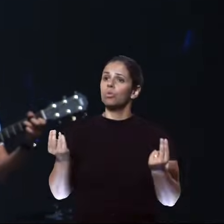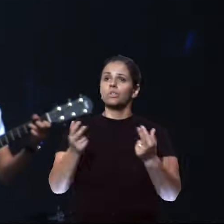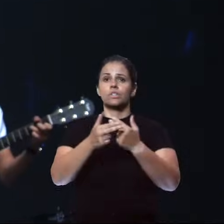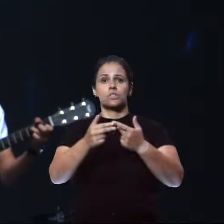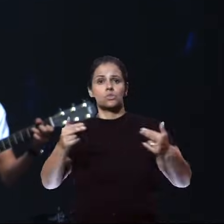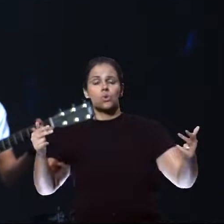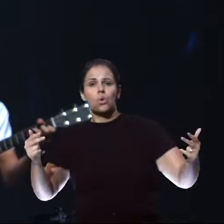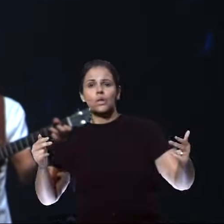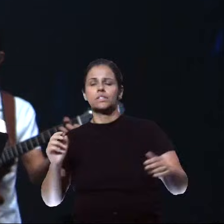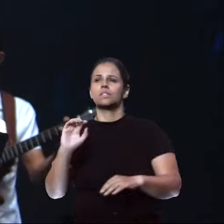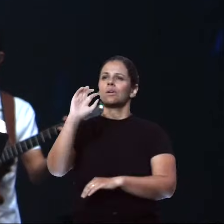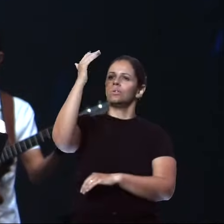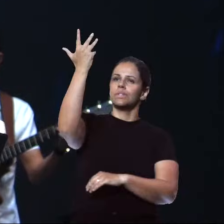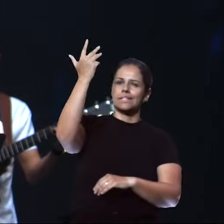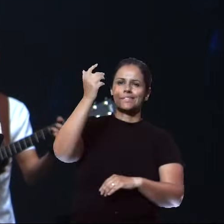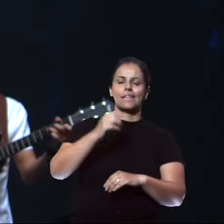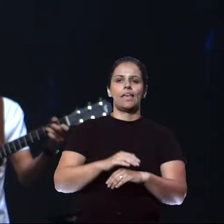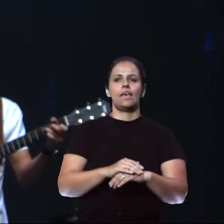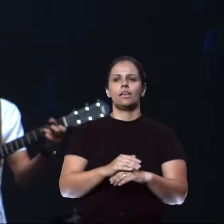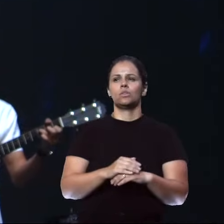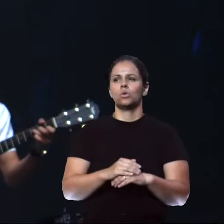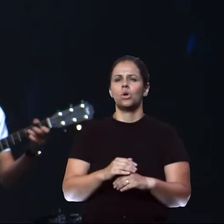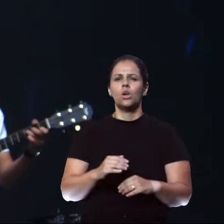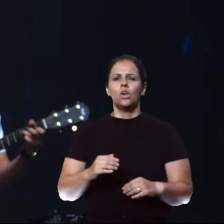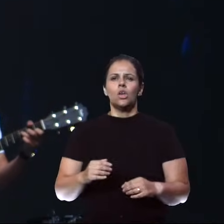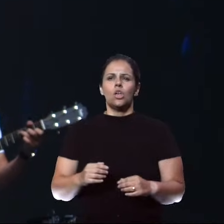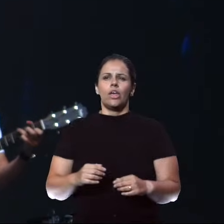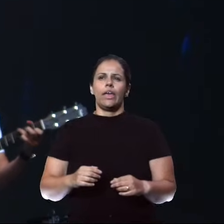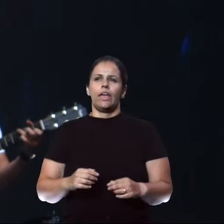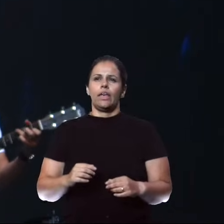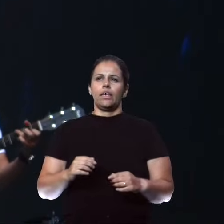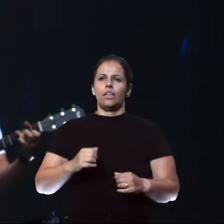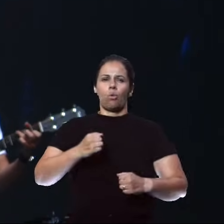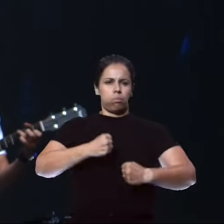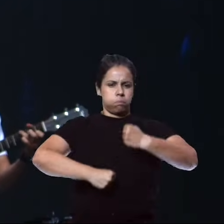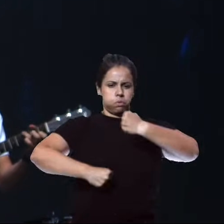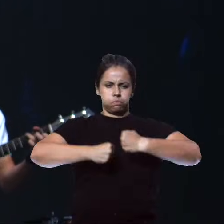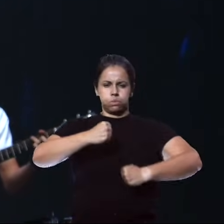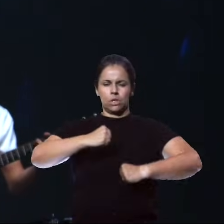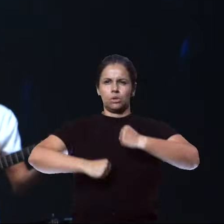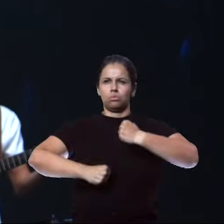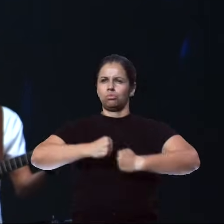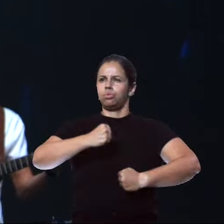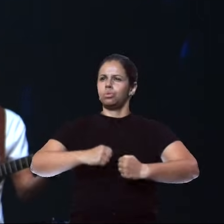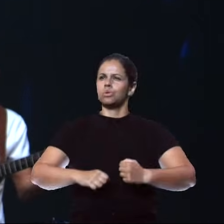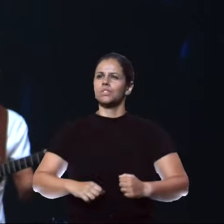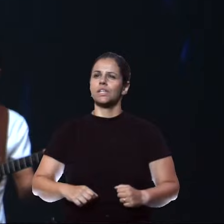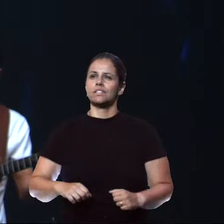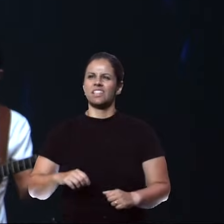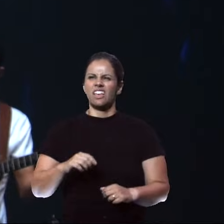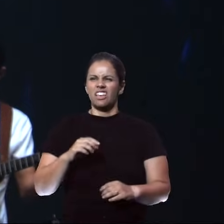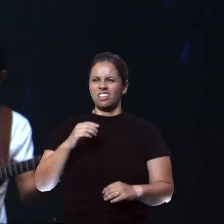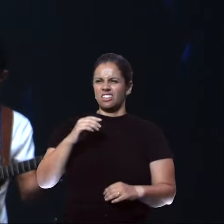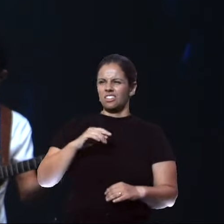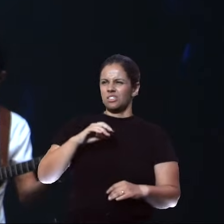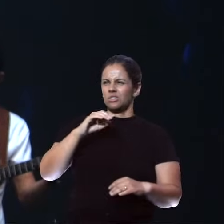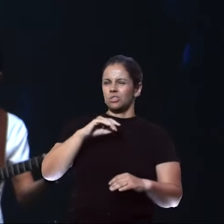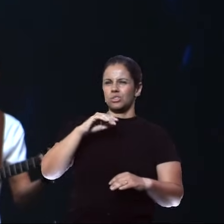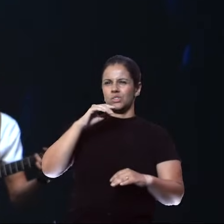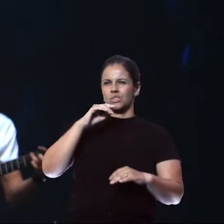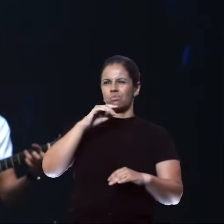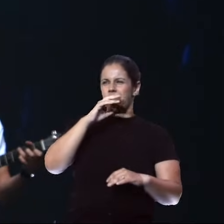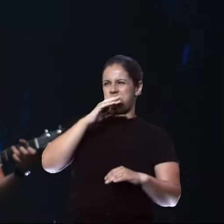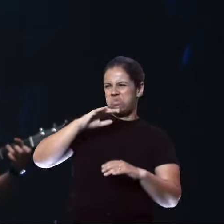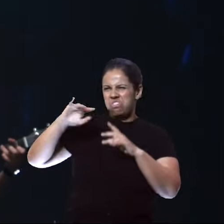fechando usinas de carvão, as usinas poluentes estão sendo fechadas, animais que estavam em perigo de extinção agora